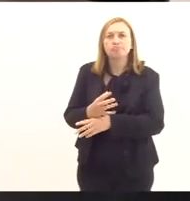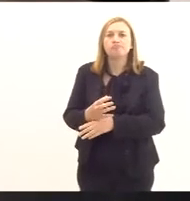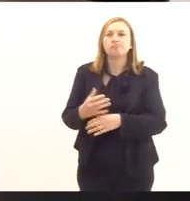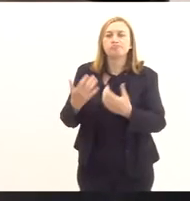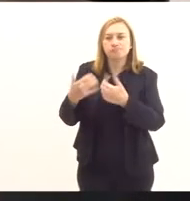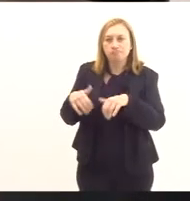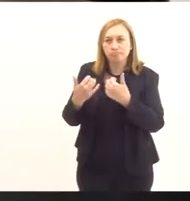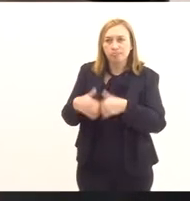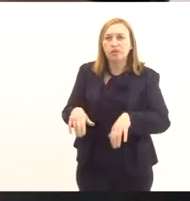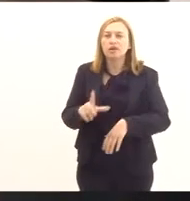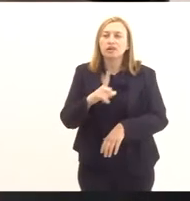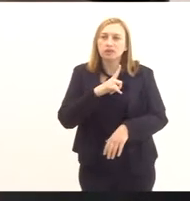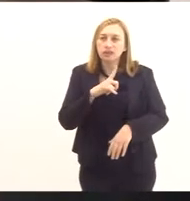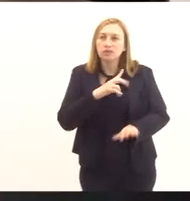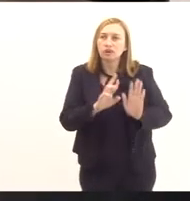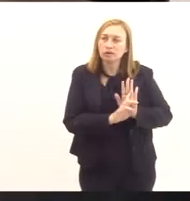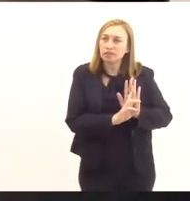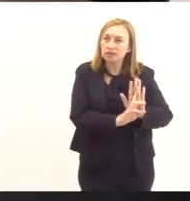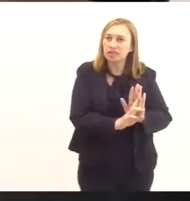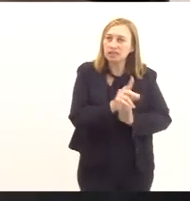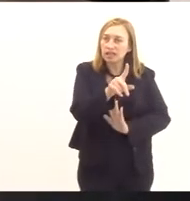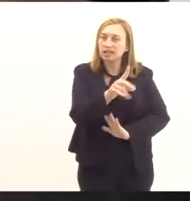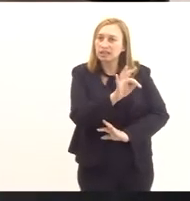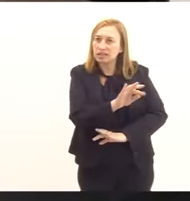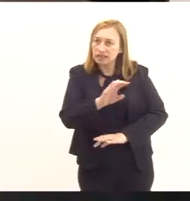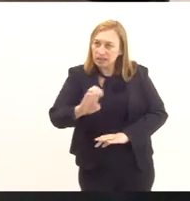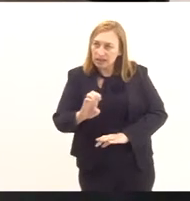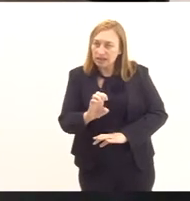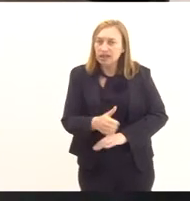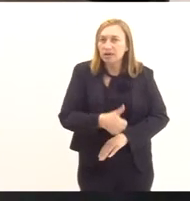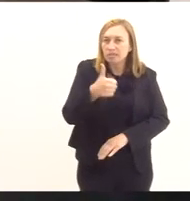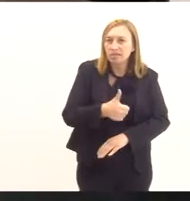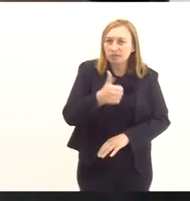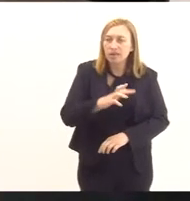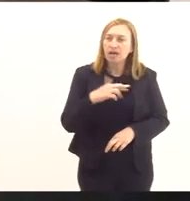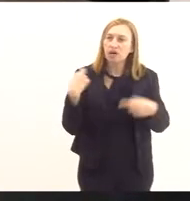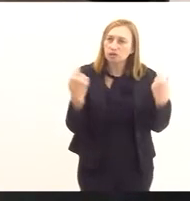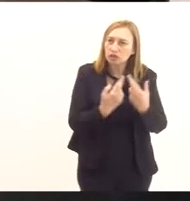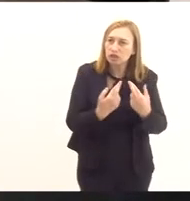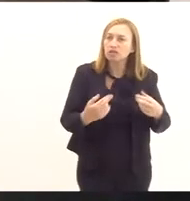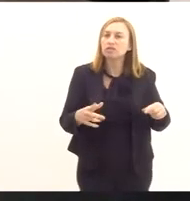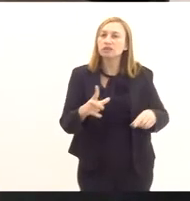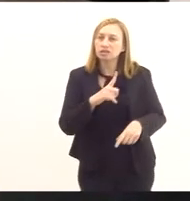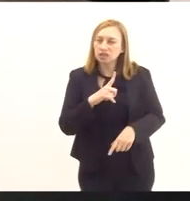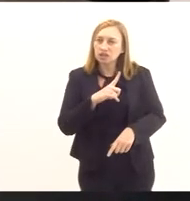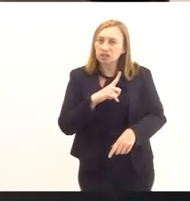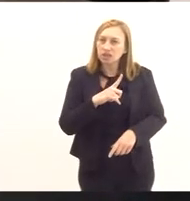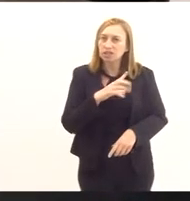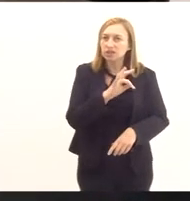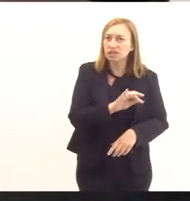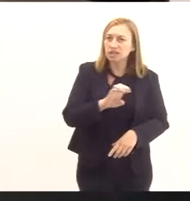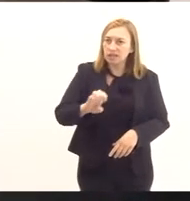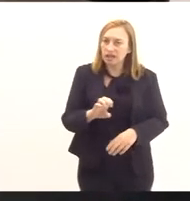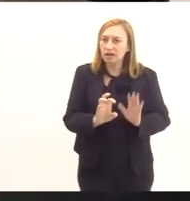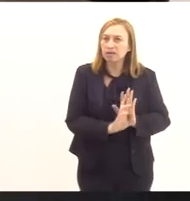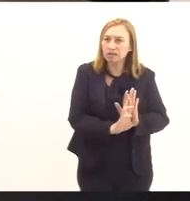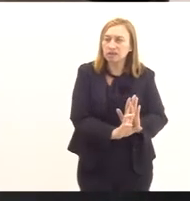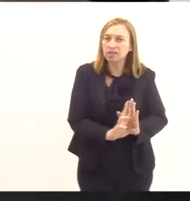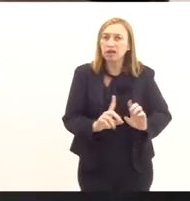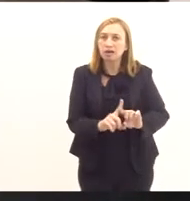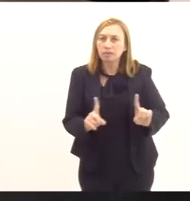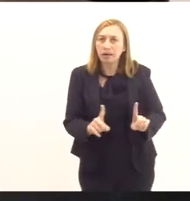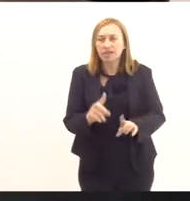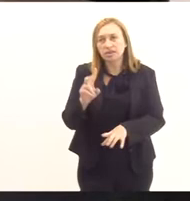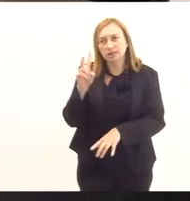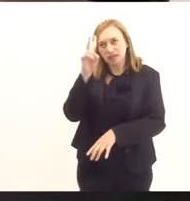tinha o representante do TSE salvo melhor juízo na primeira audiência também tinha o representante do TSE mais de muita valia